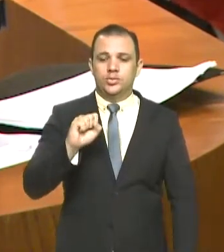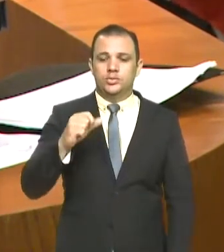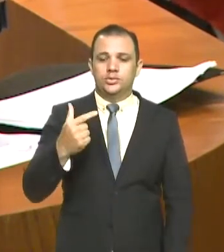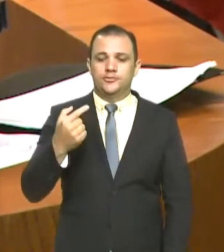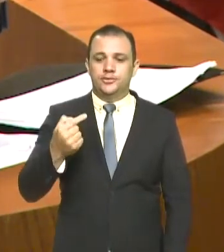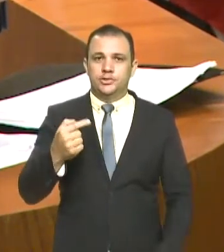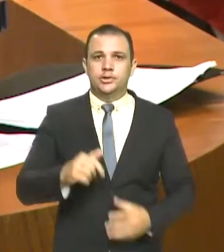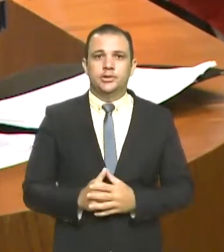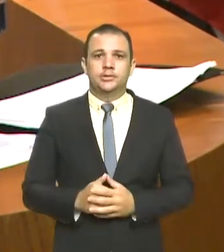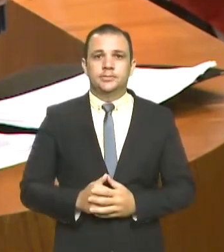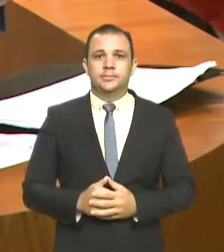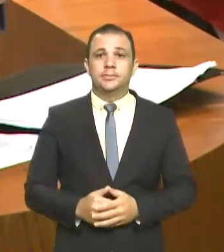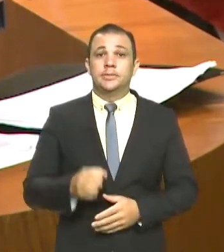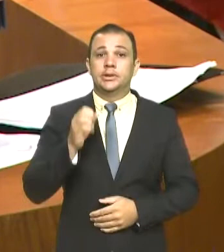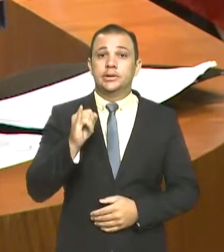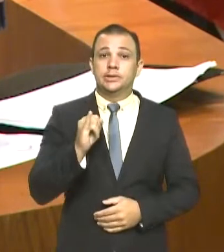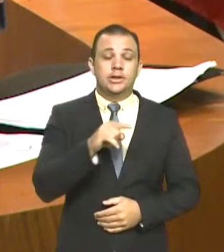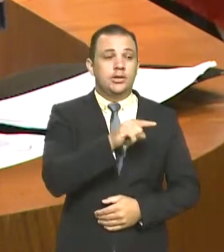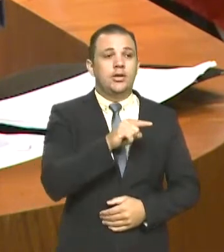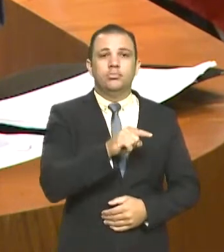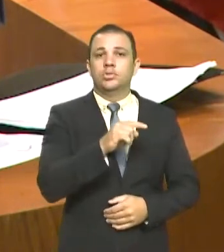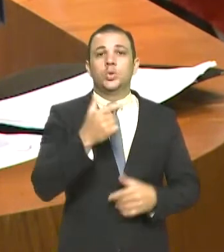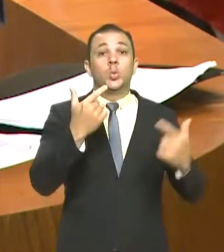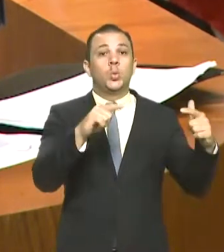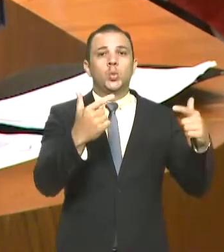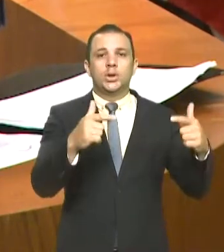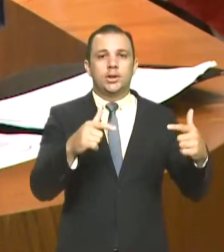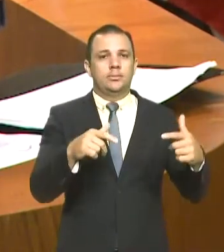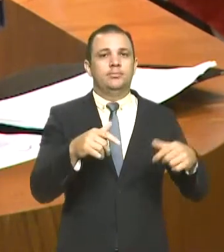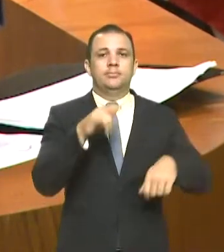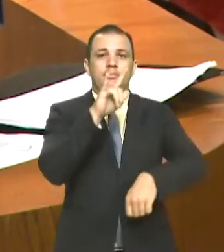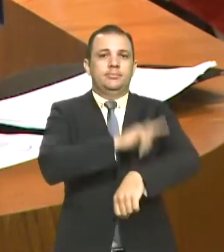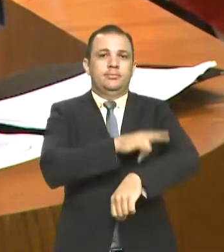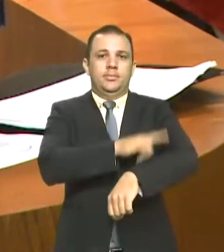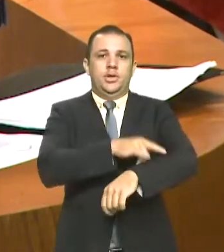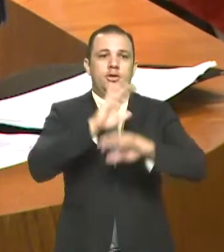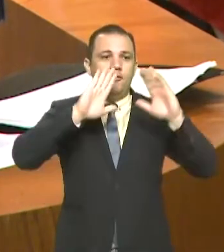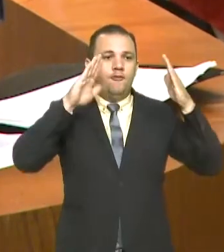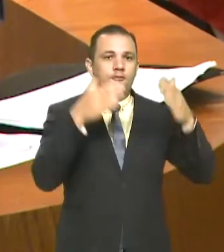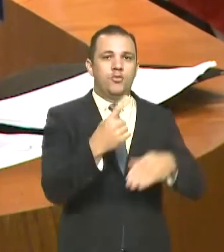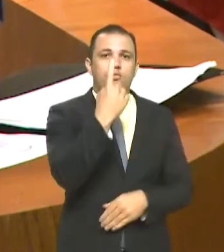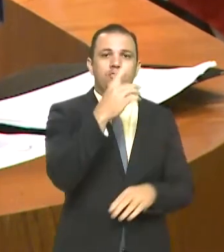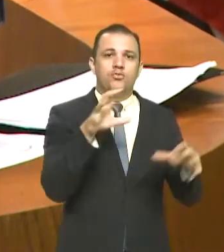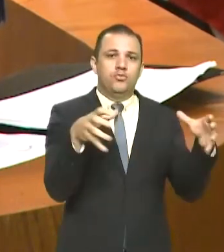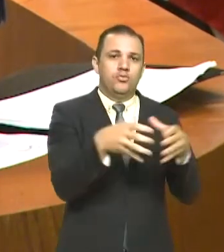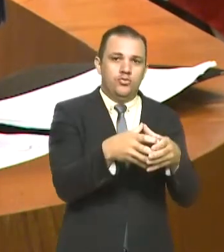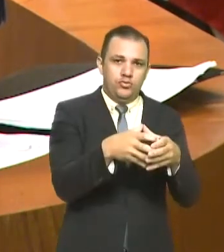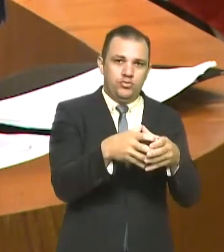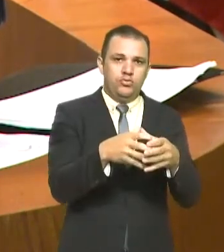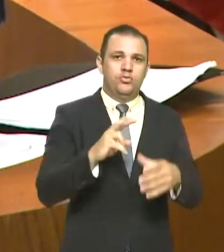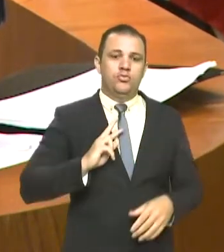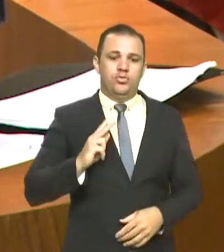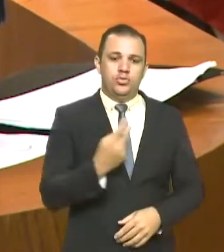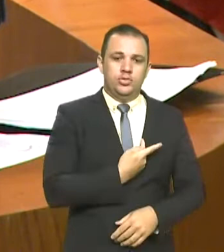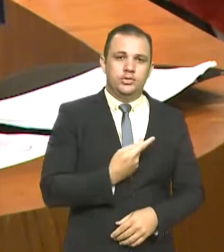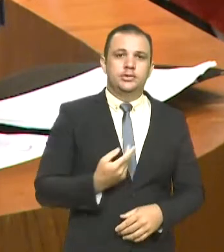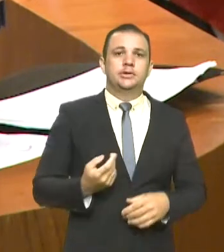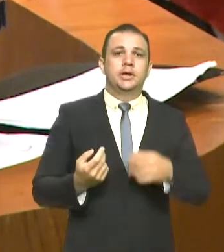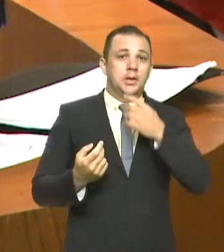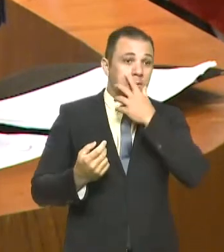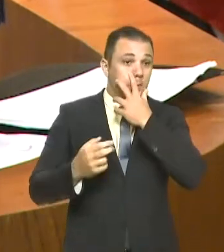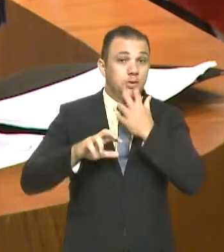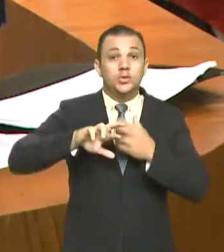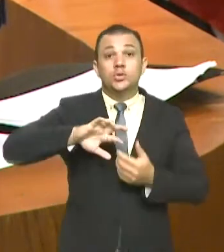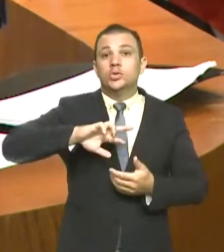a ausência de banheiro multigênero, isto é, não direcionada a um público específico, não caracteriza discriminação em razão de orientação